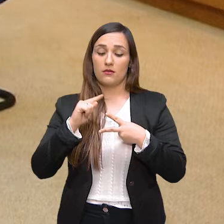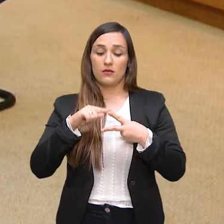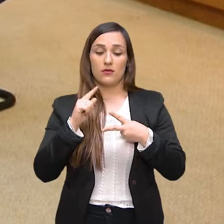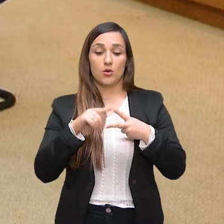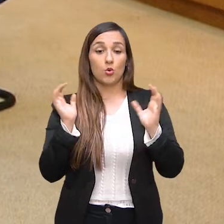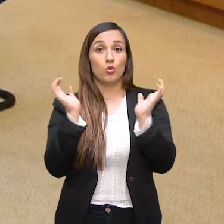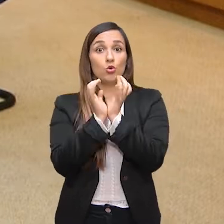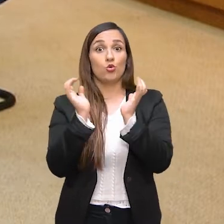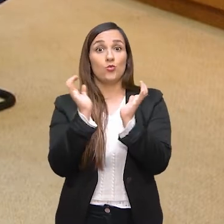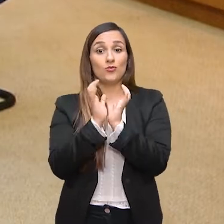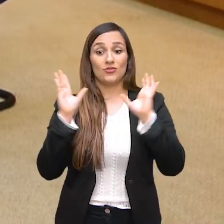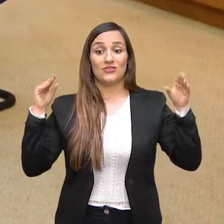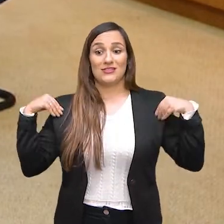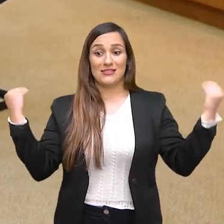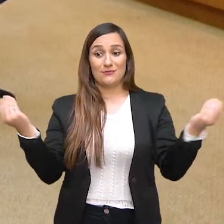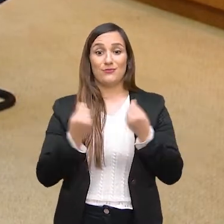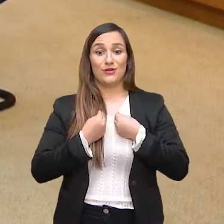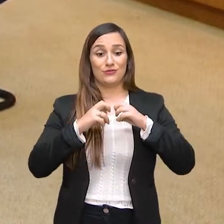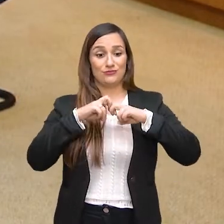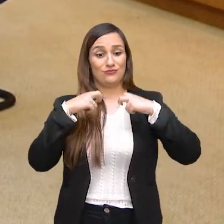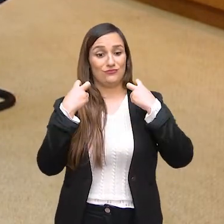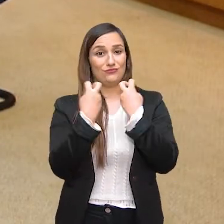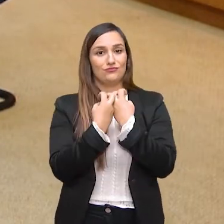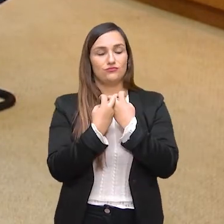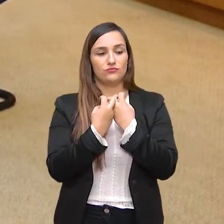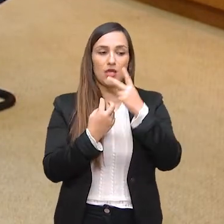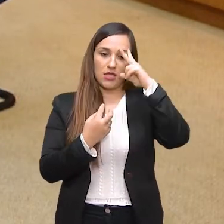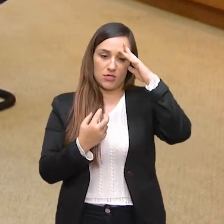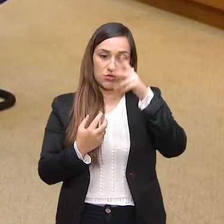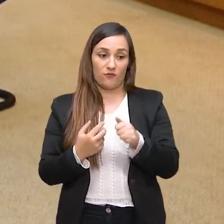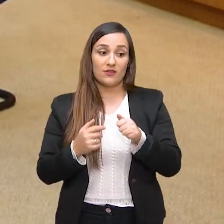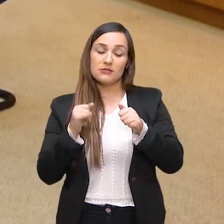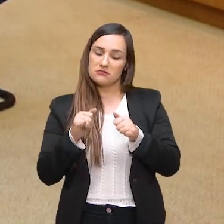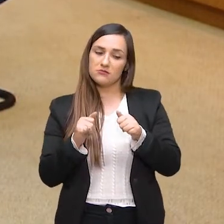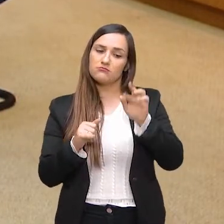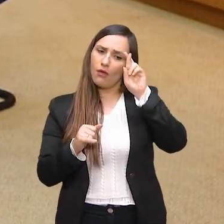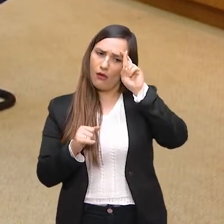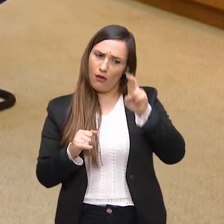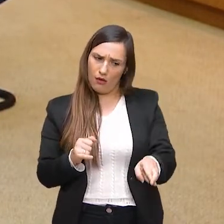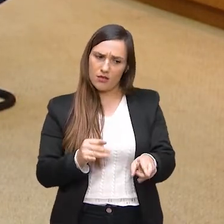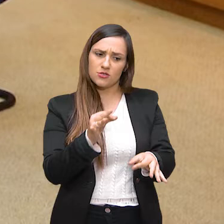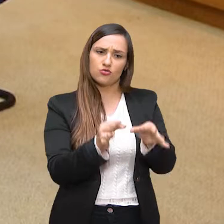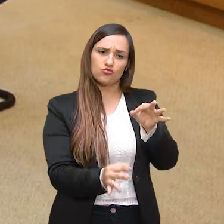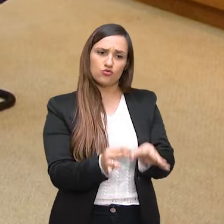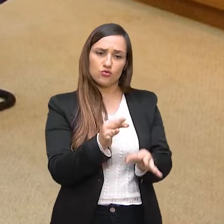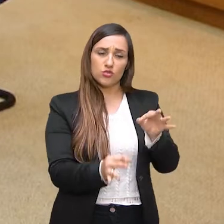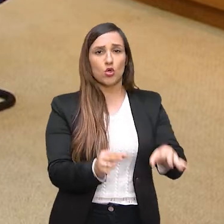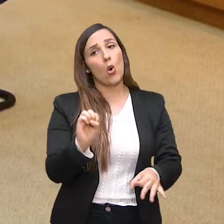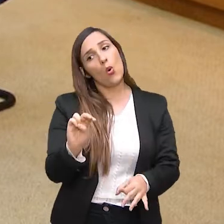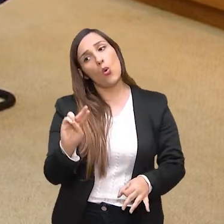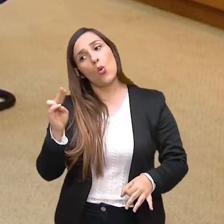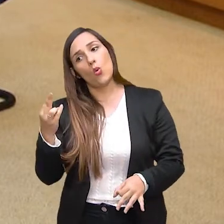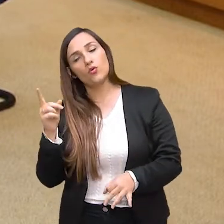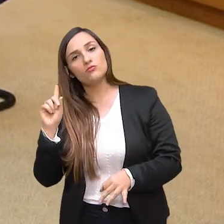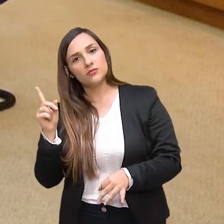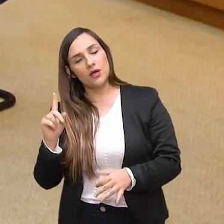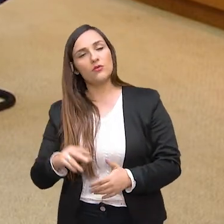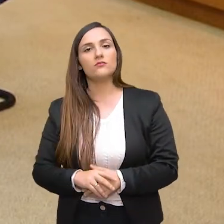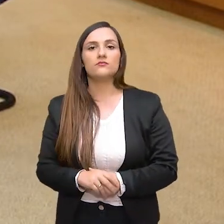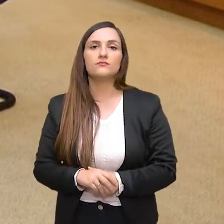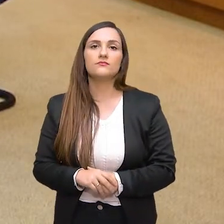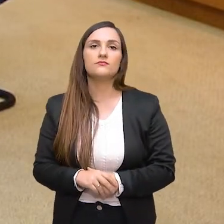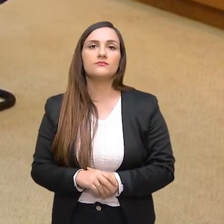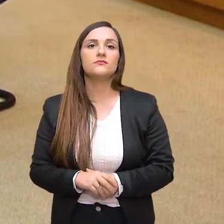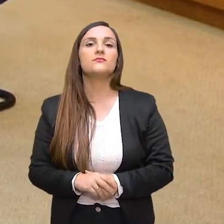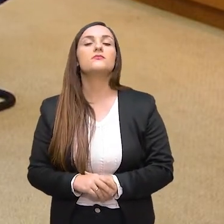pós este momento, quer dizer, se a sentença for confirmada e se houver necessidade de atuação no mundo prático,